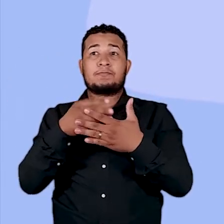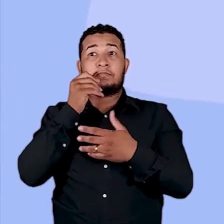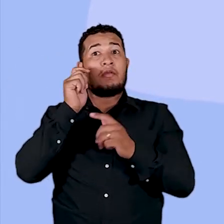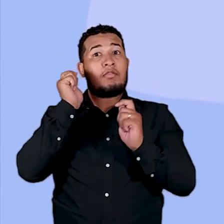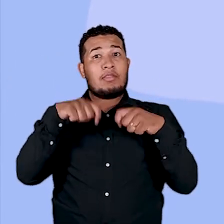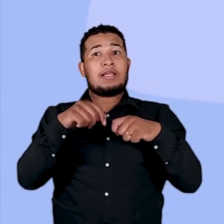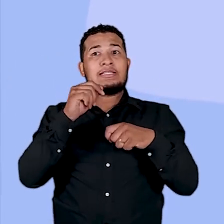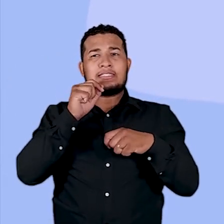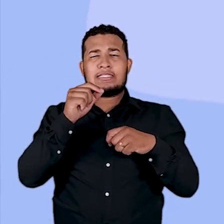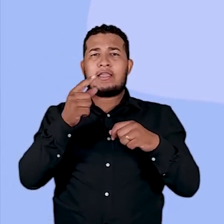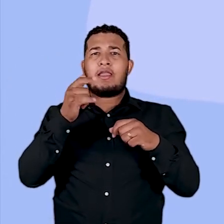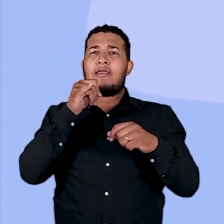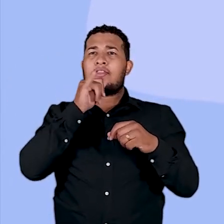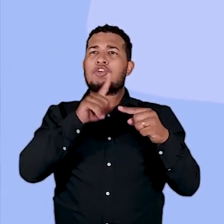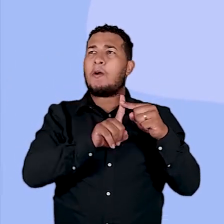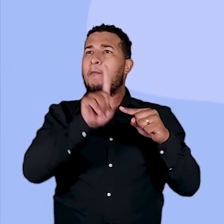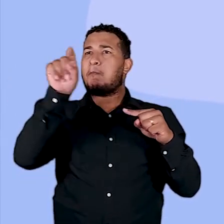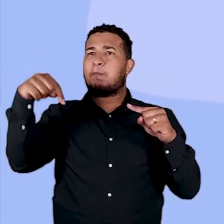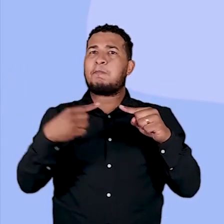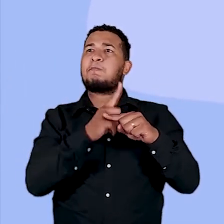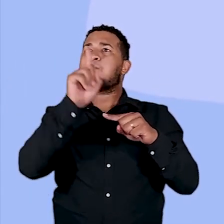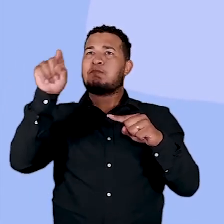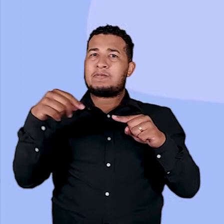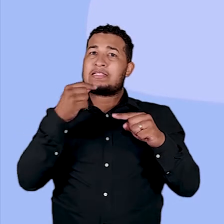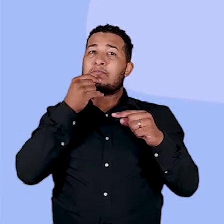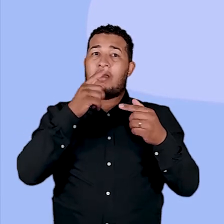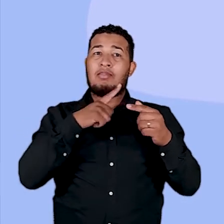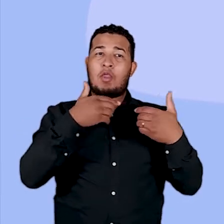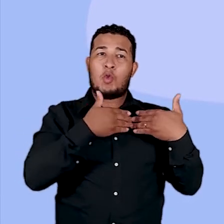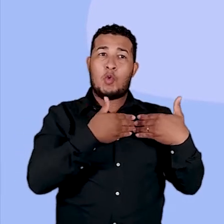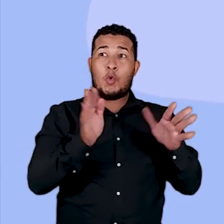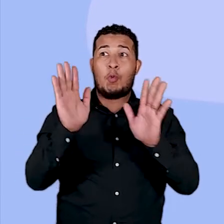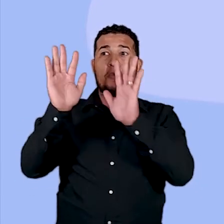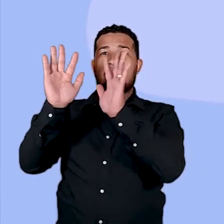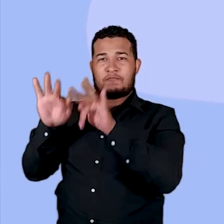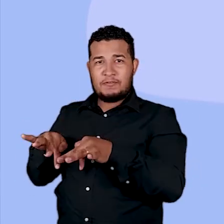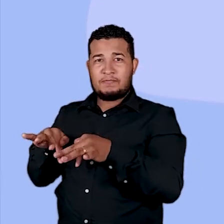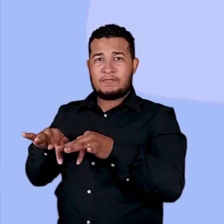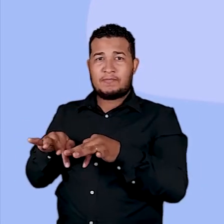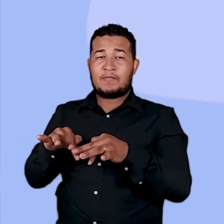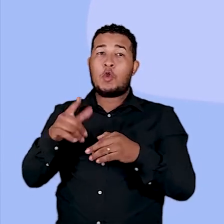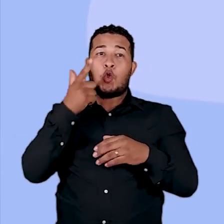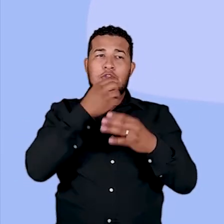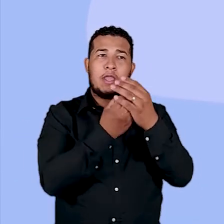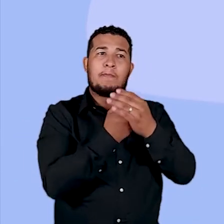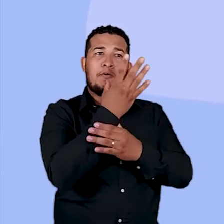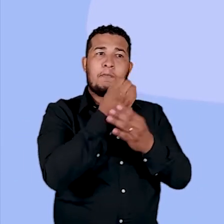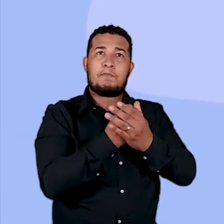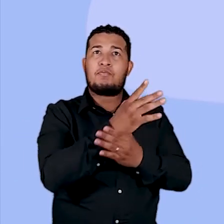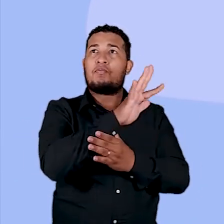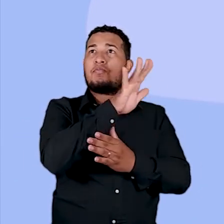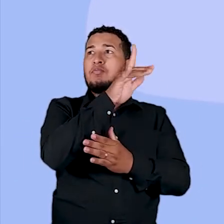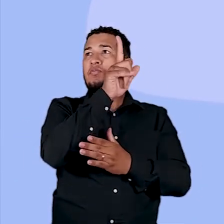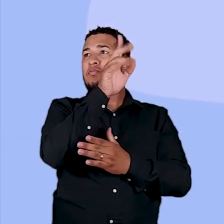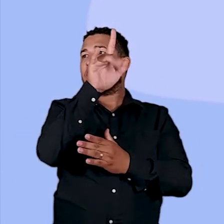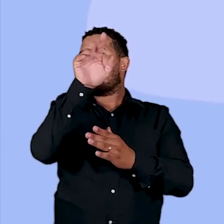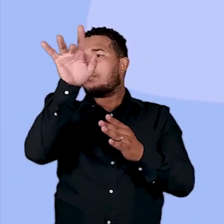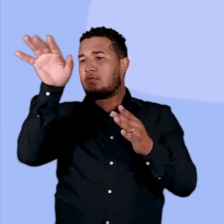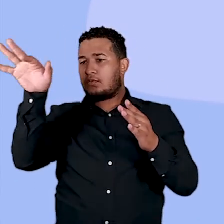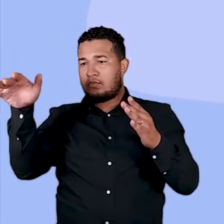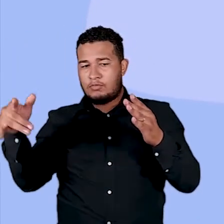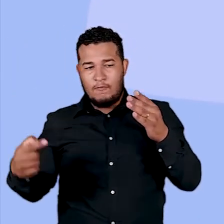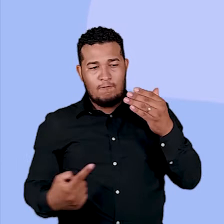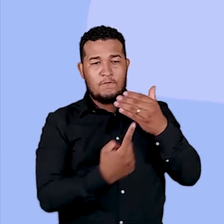só vai fluir se o meu circuito estiver fechado, se ele tiver um início e um fim, ou seja, se ele consegue sair da minha fonte e meio